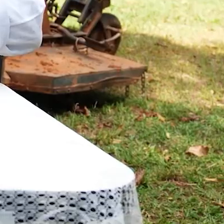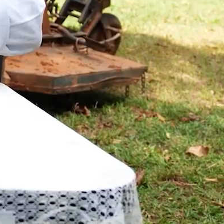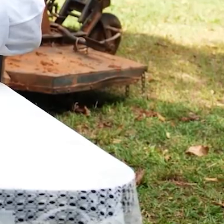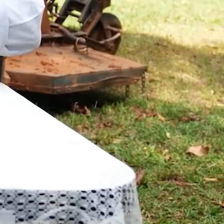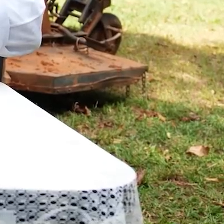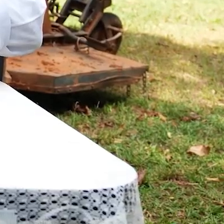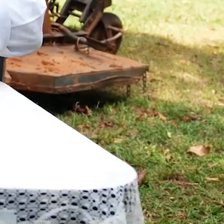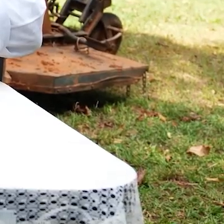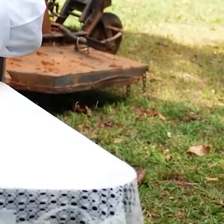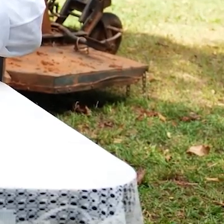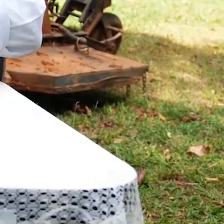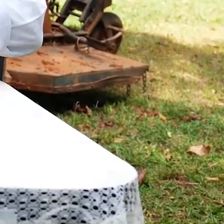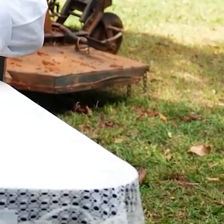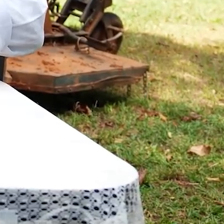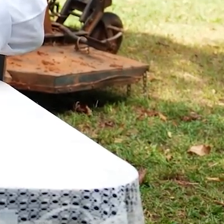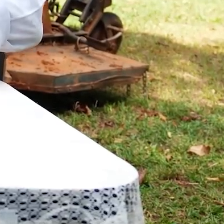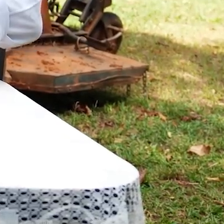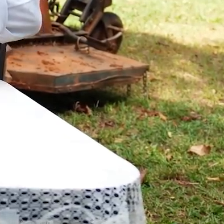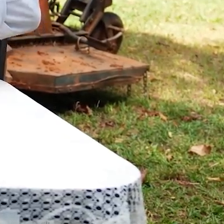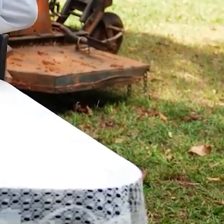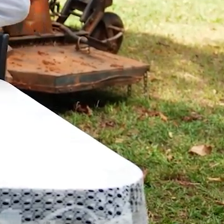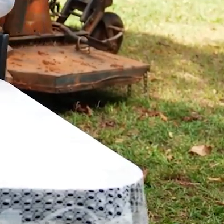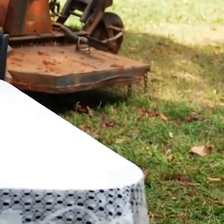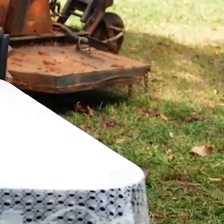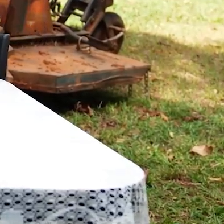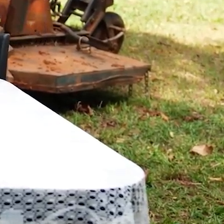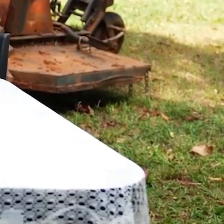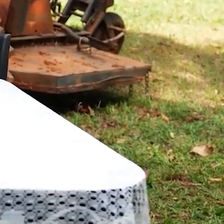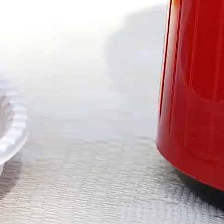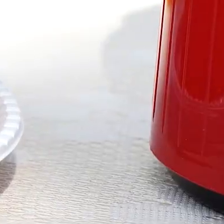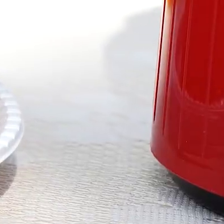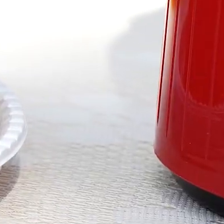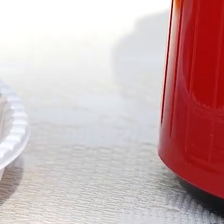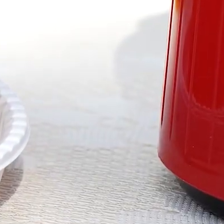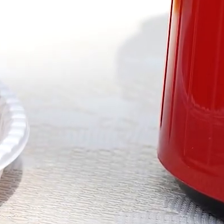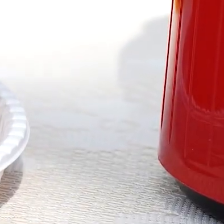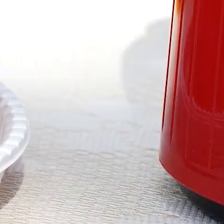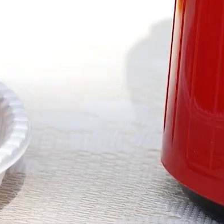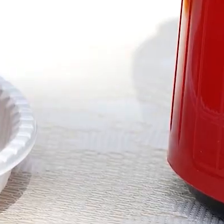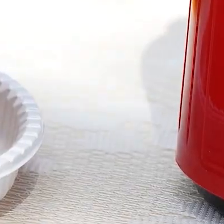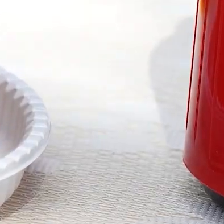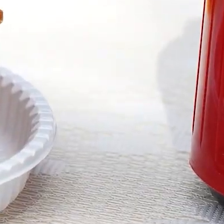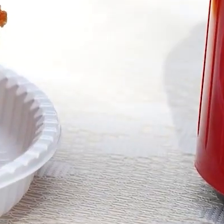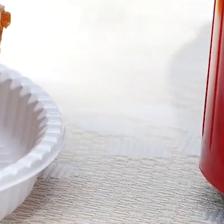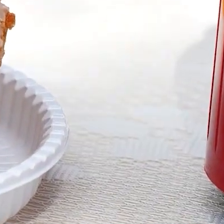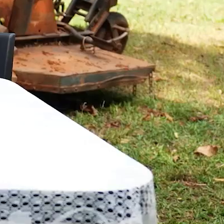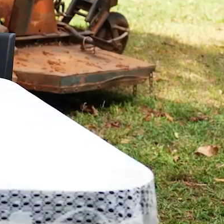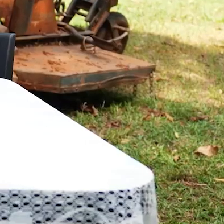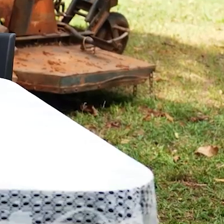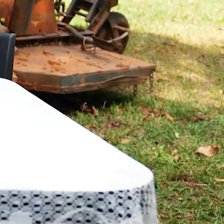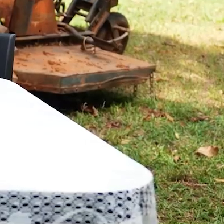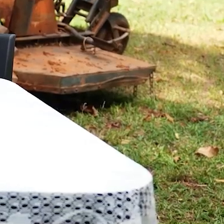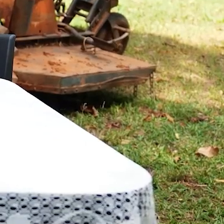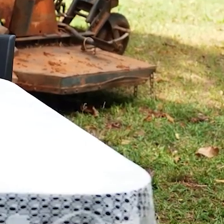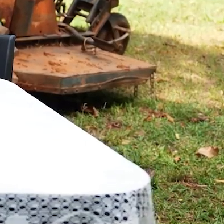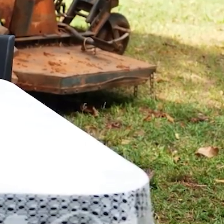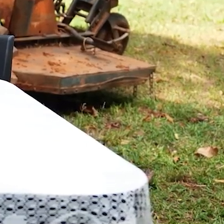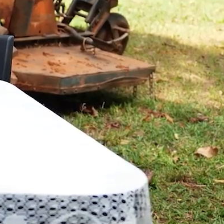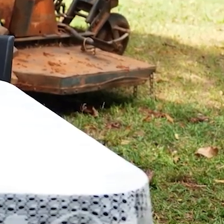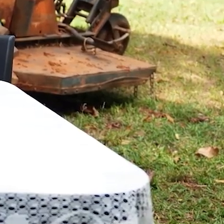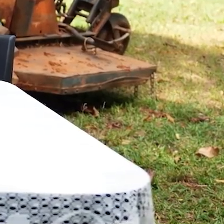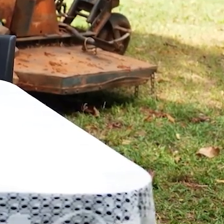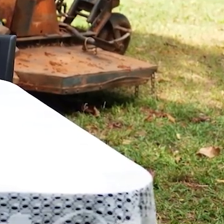Sabe, Lili, nada melhor do que uma boa prosa para a gente conhecer melhor as pessoas, suas histórias e suas